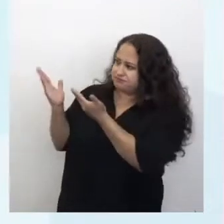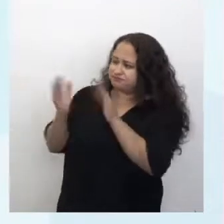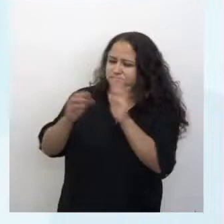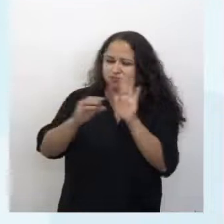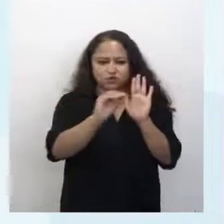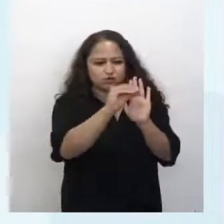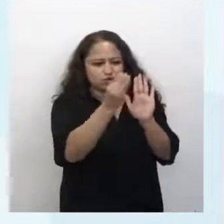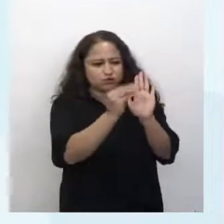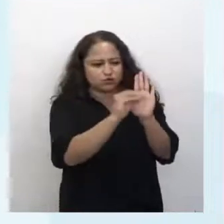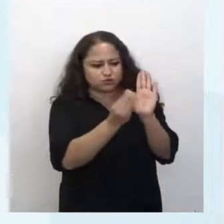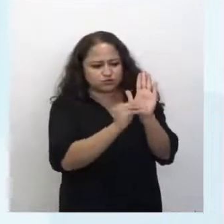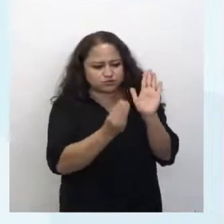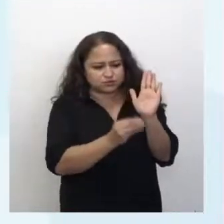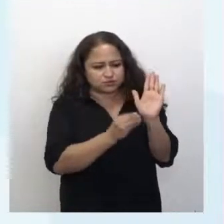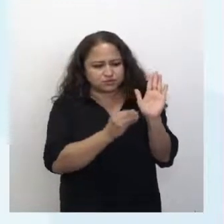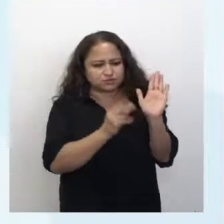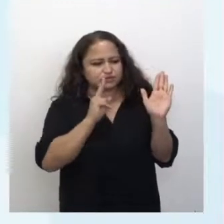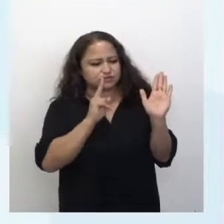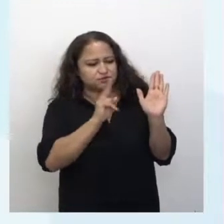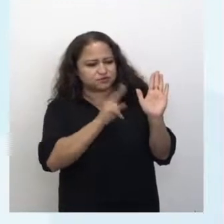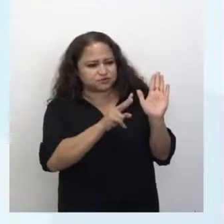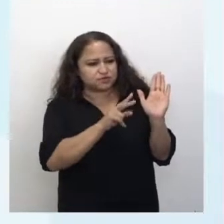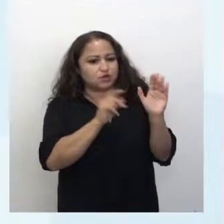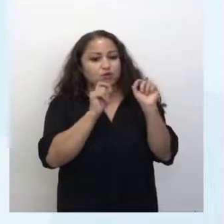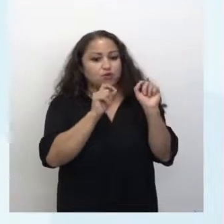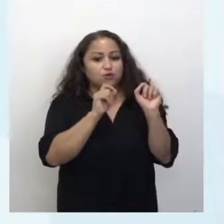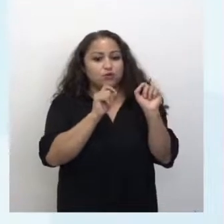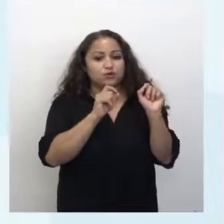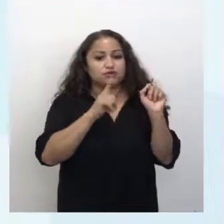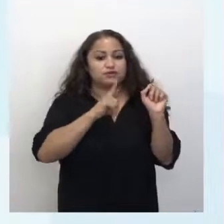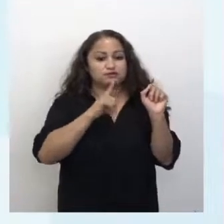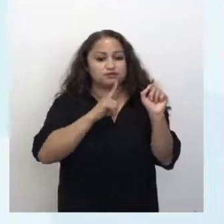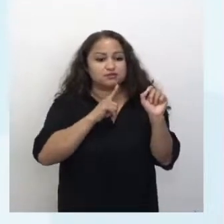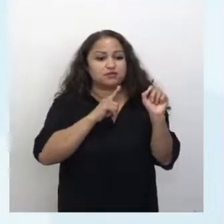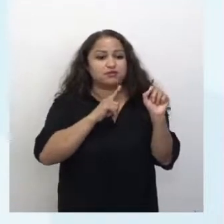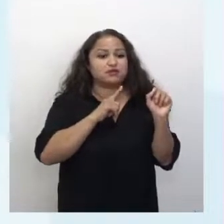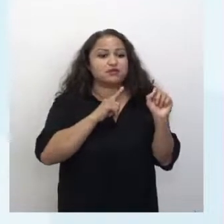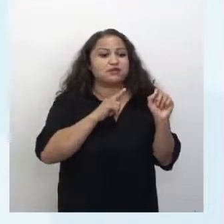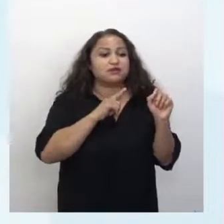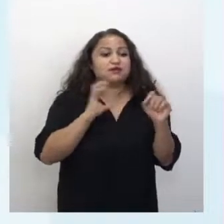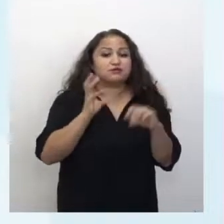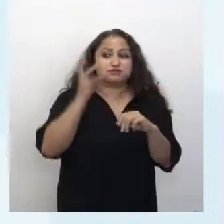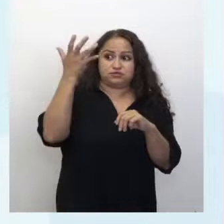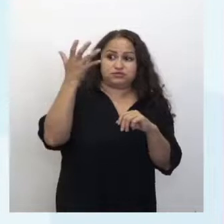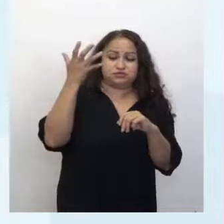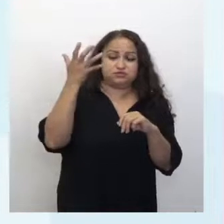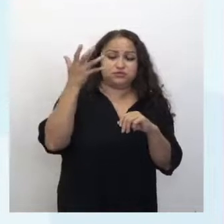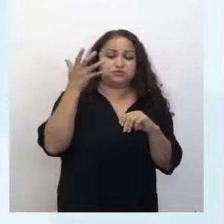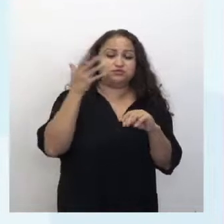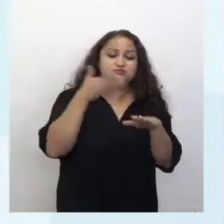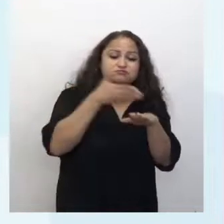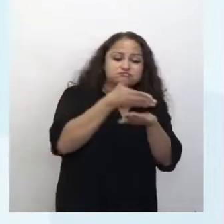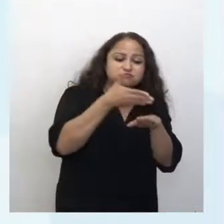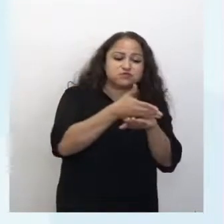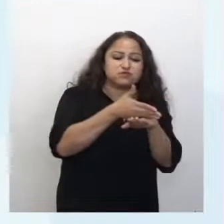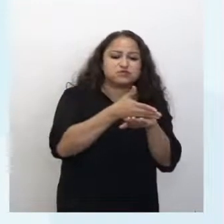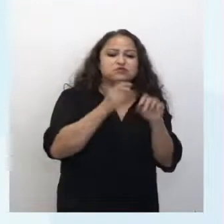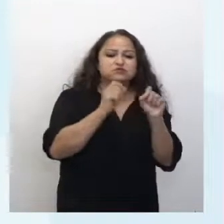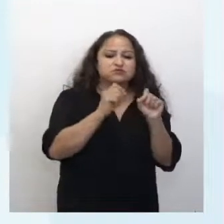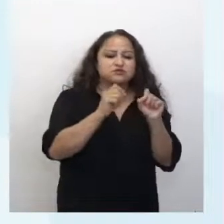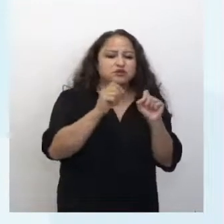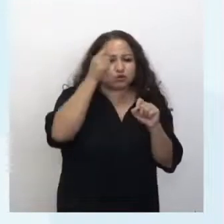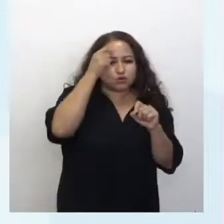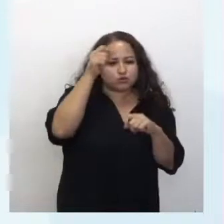quais são as funções e atribuições de um mediador cultural, como vê ocorrendo a mediação cultural em museus e galerias durante essa época de pandemia, porque